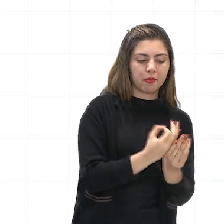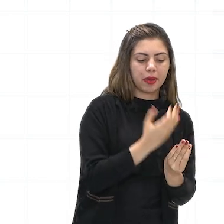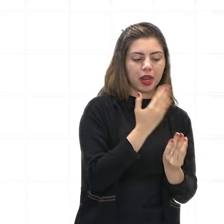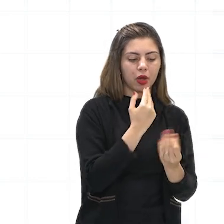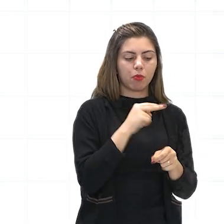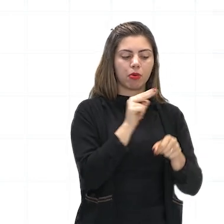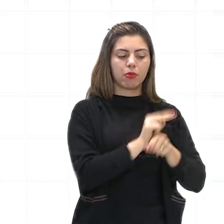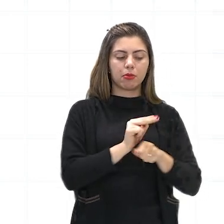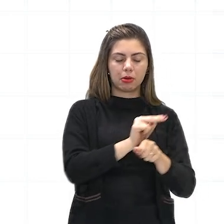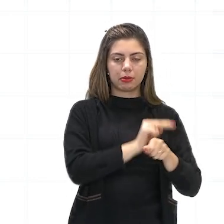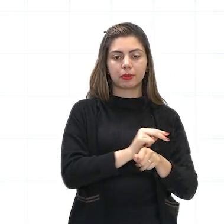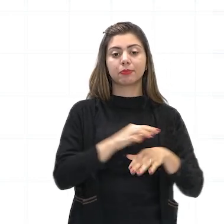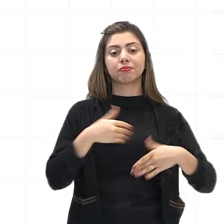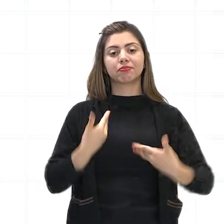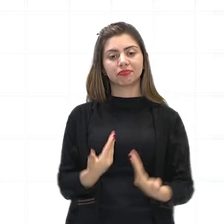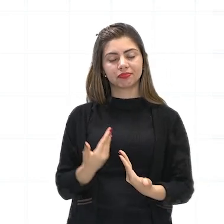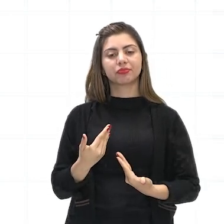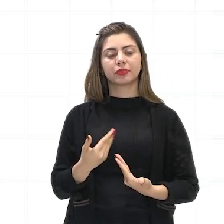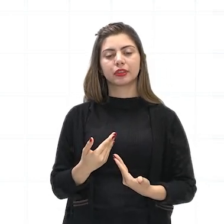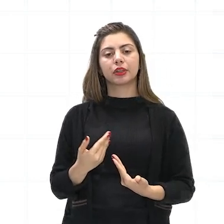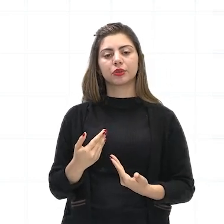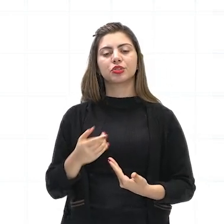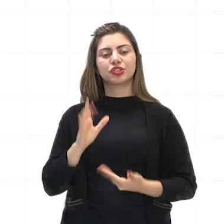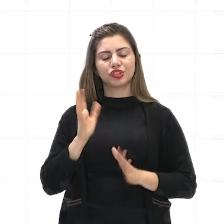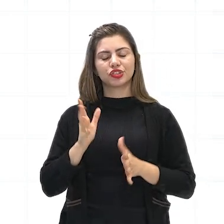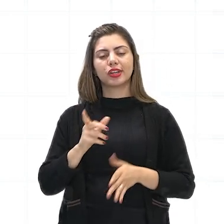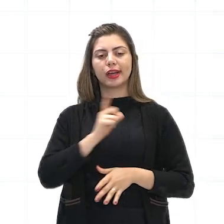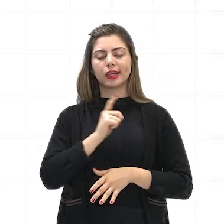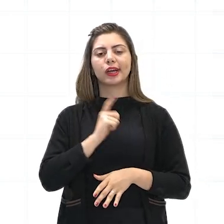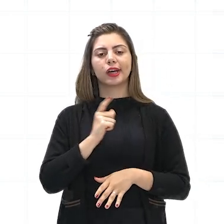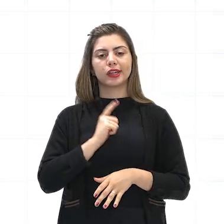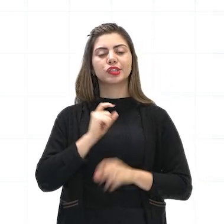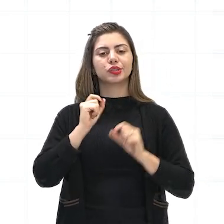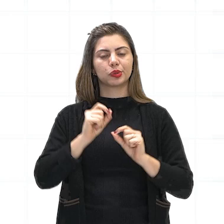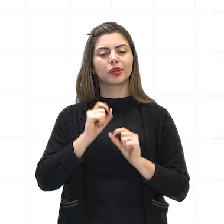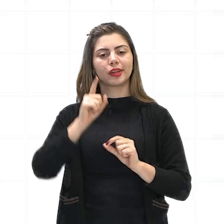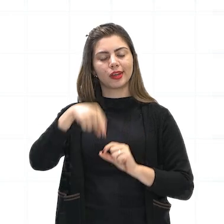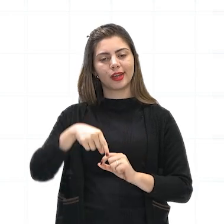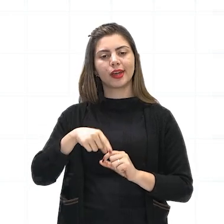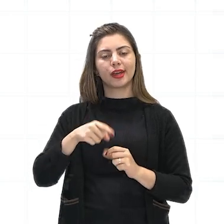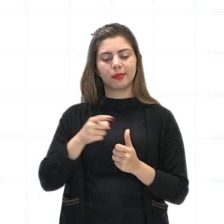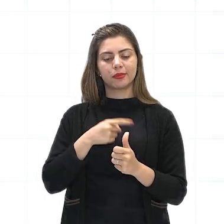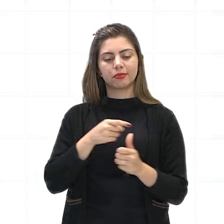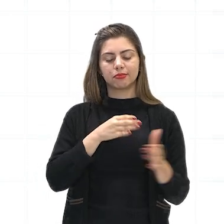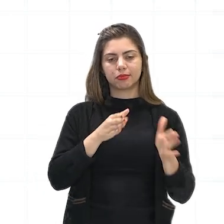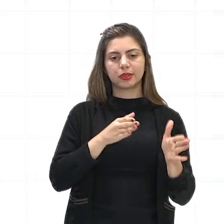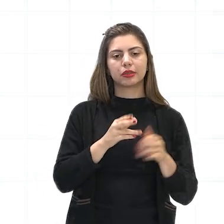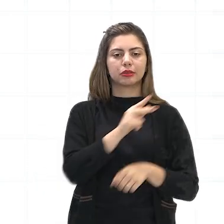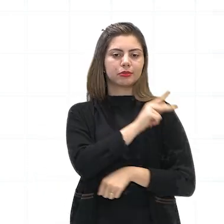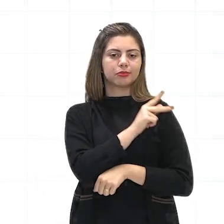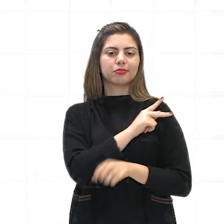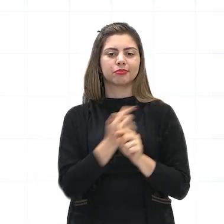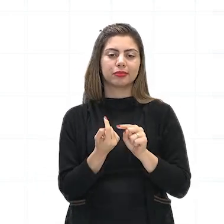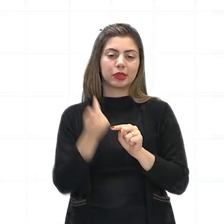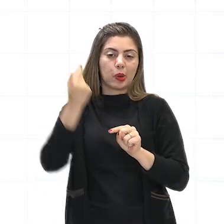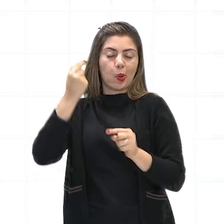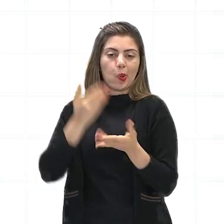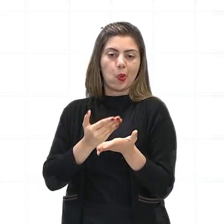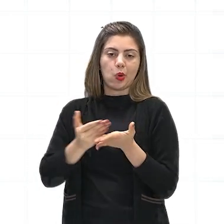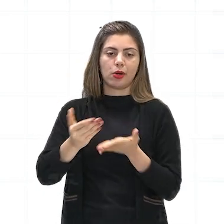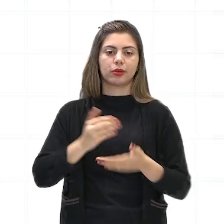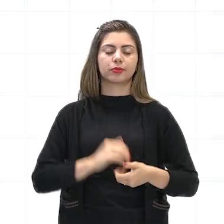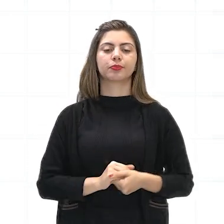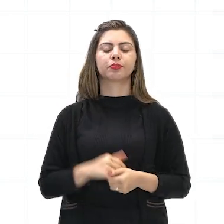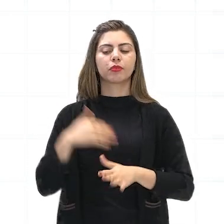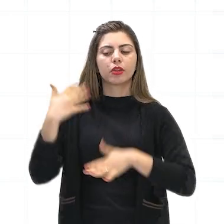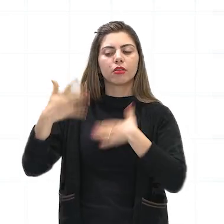alimentos. Então, a luta, nós já conseguimos ver aí nesses primeiros momentos, Com o passar da história,